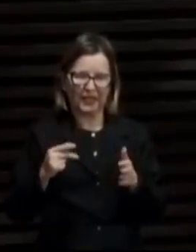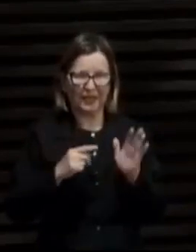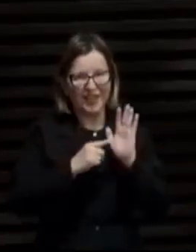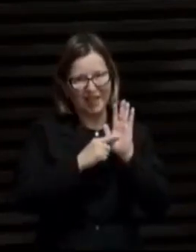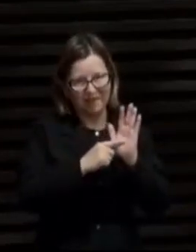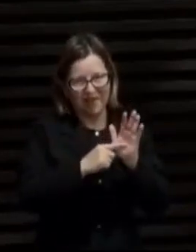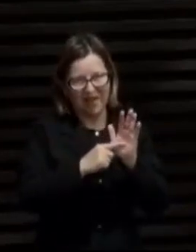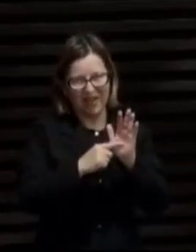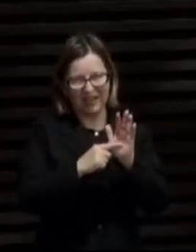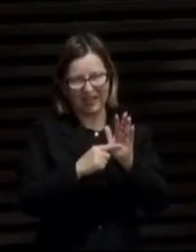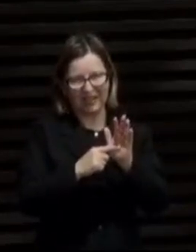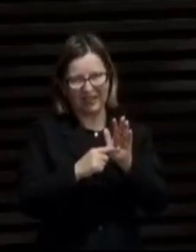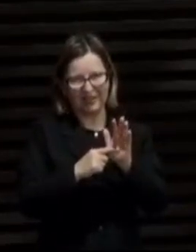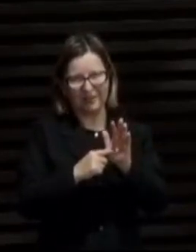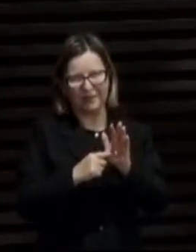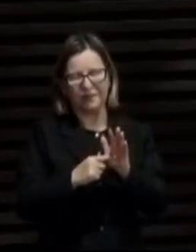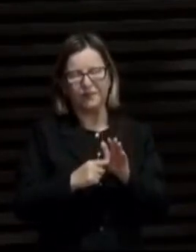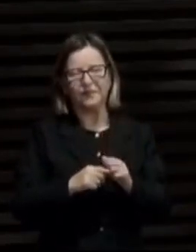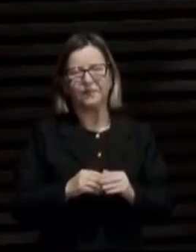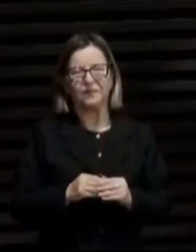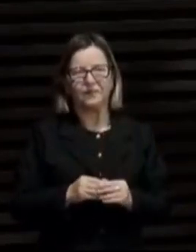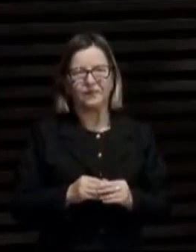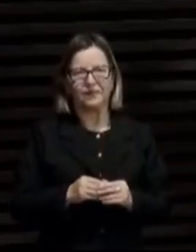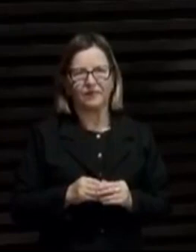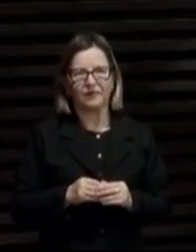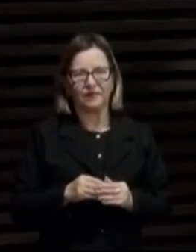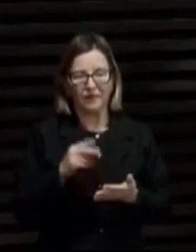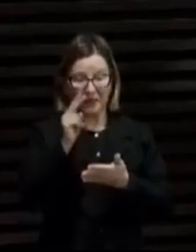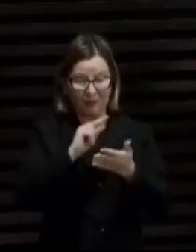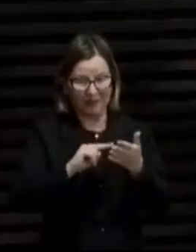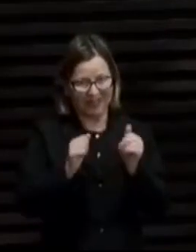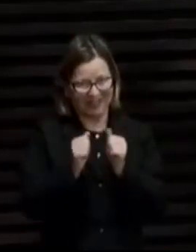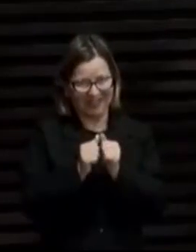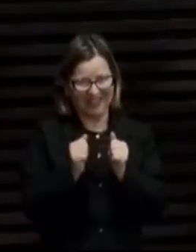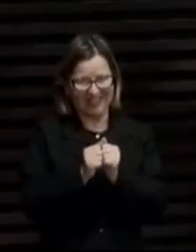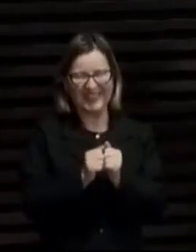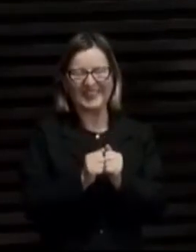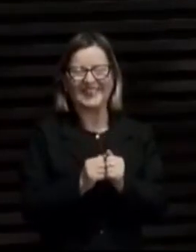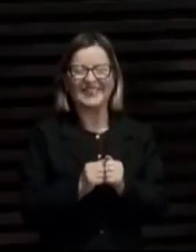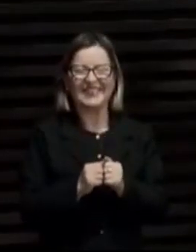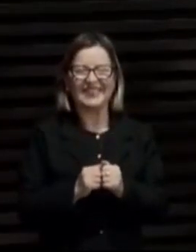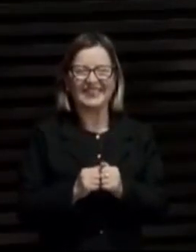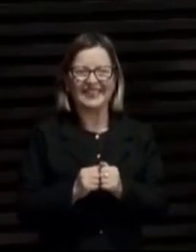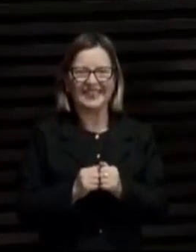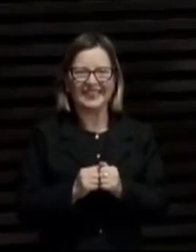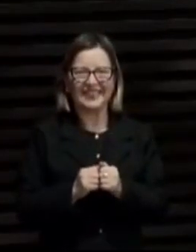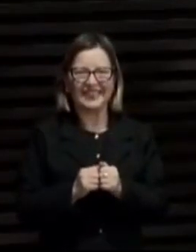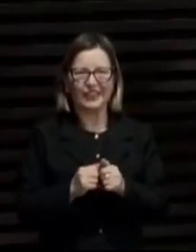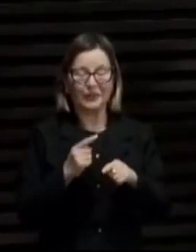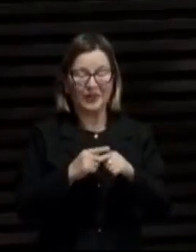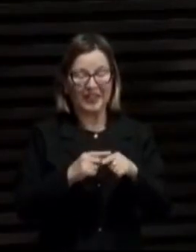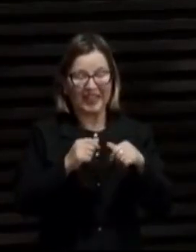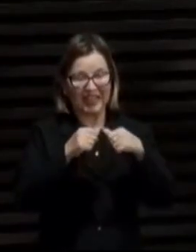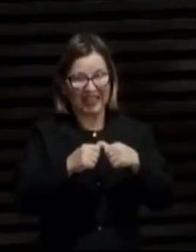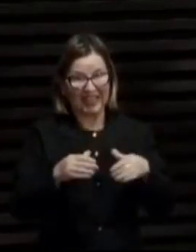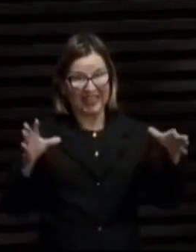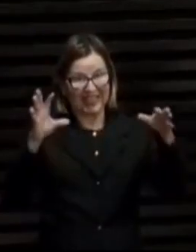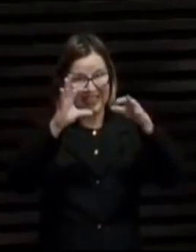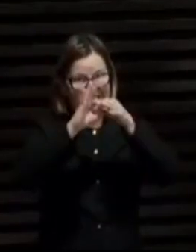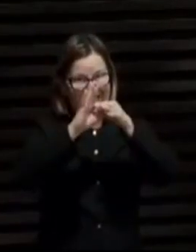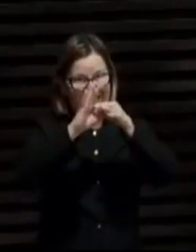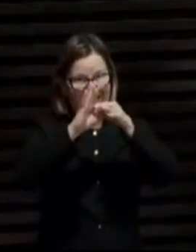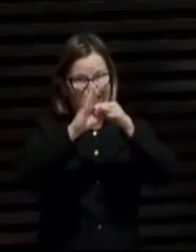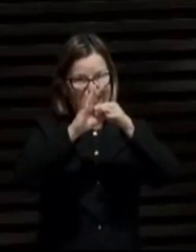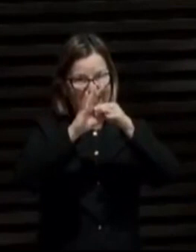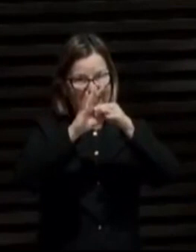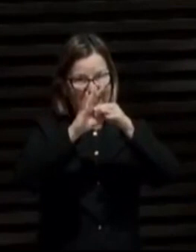pista de como seria essa nova aliança. Vamos ler junto também? Está no texto aí no telão. Porque esta é a aliança que firmarei